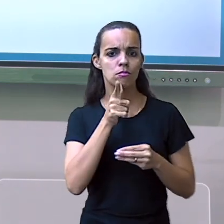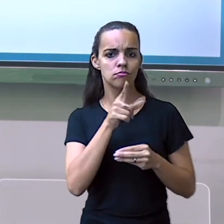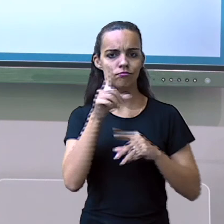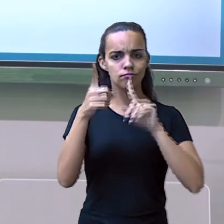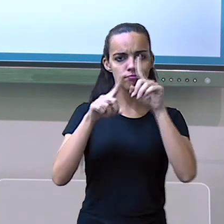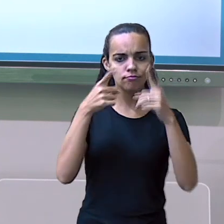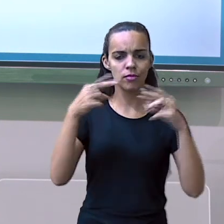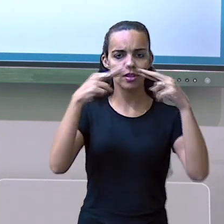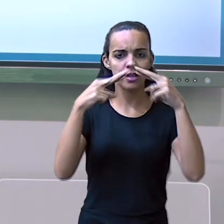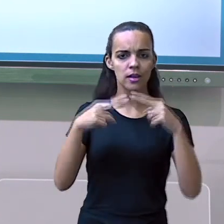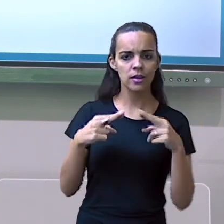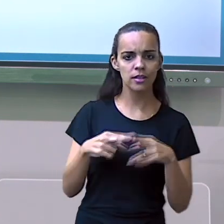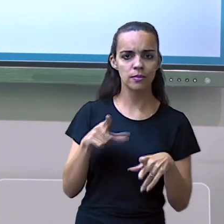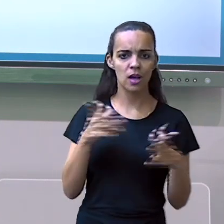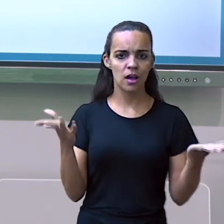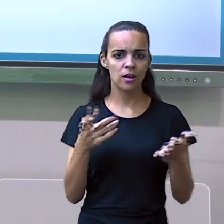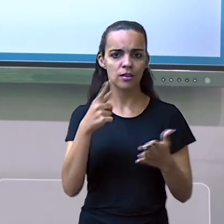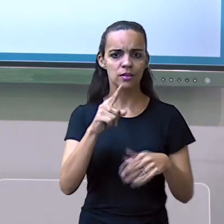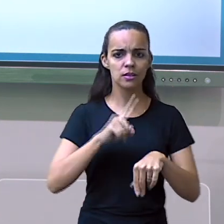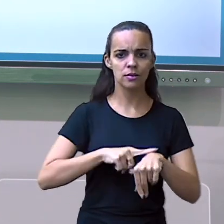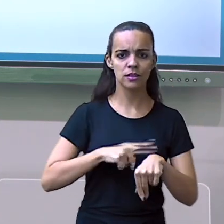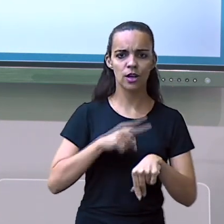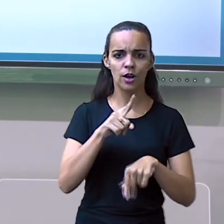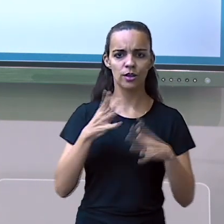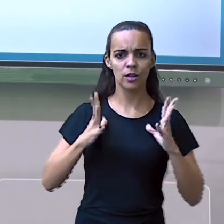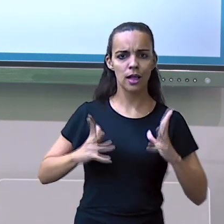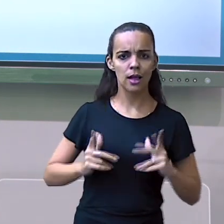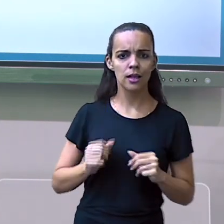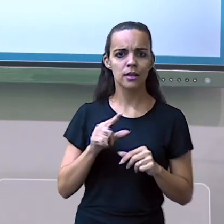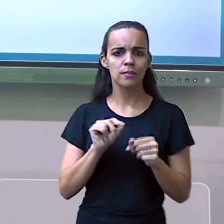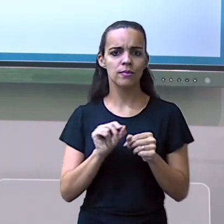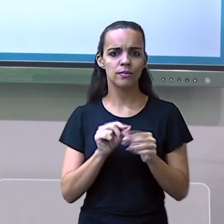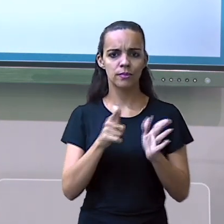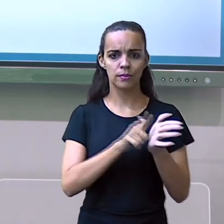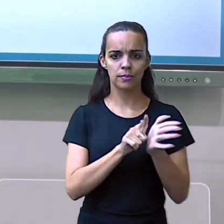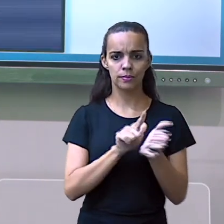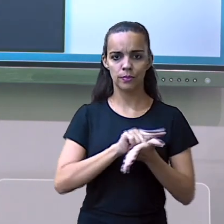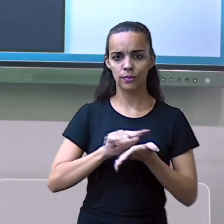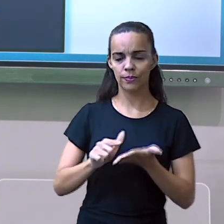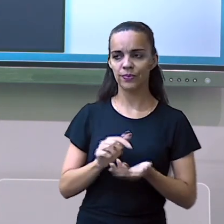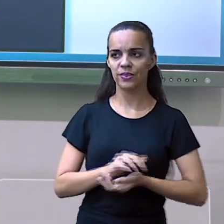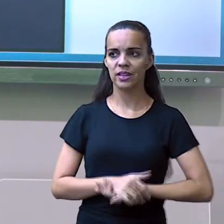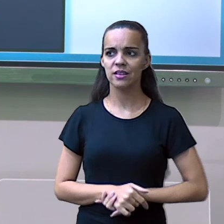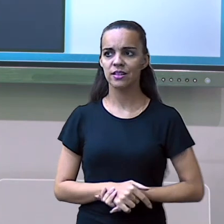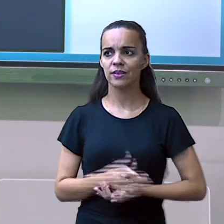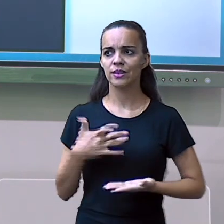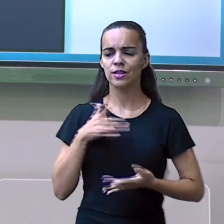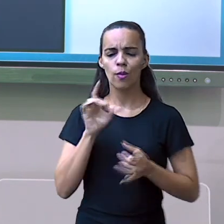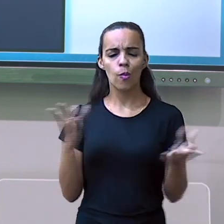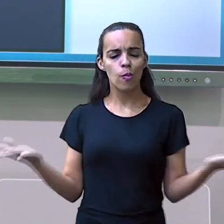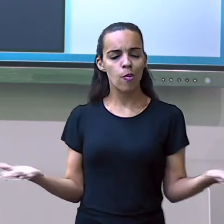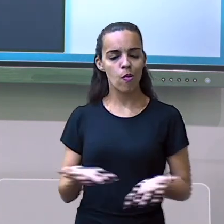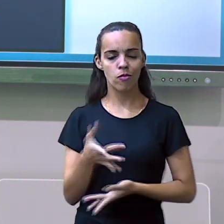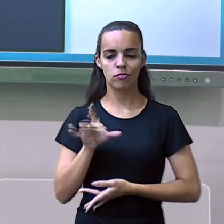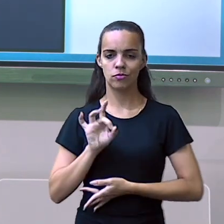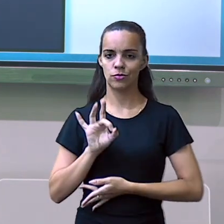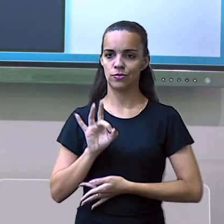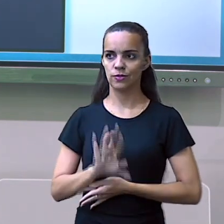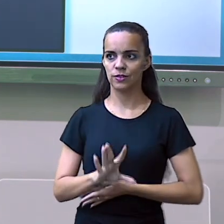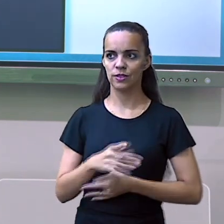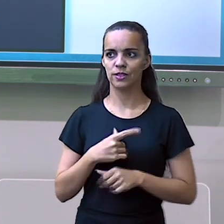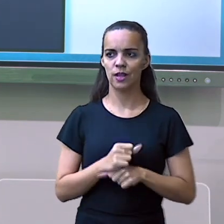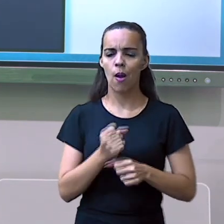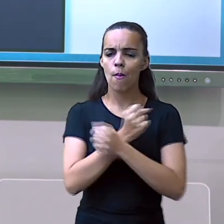folha avulsa, escreva sua estrofe. Capriche! Por hoje é só, pessoal.